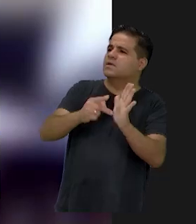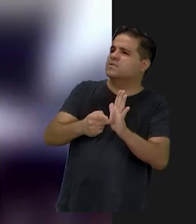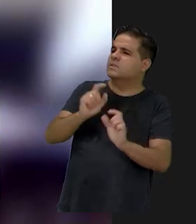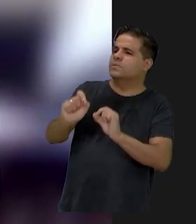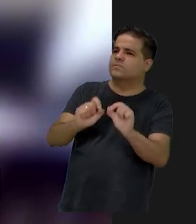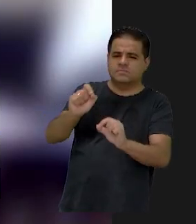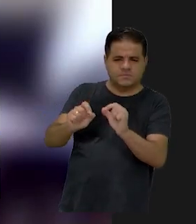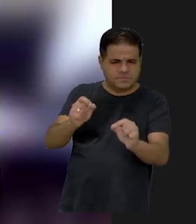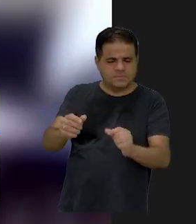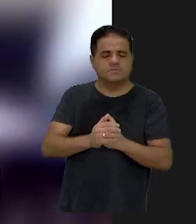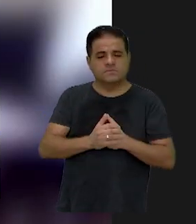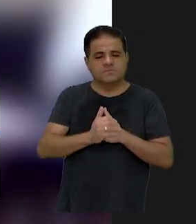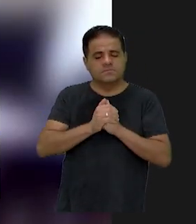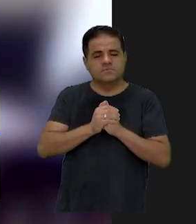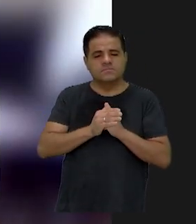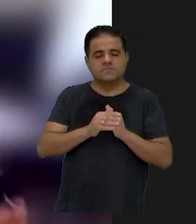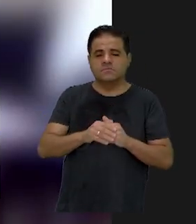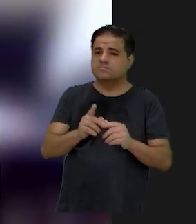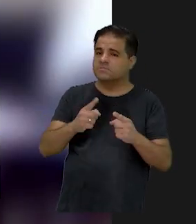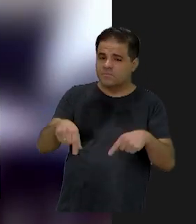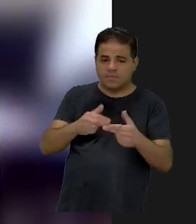com a